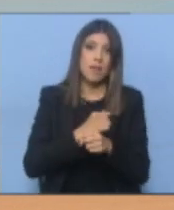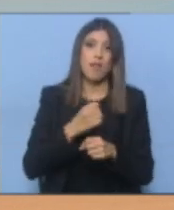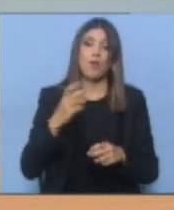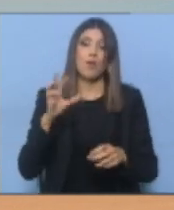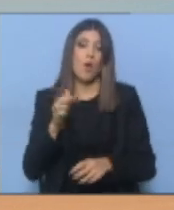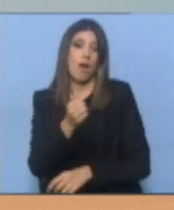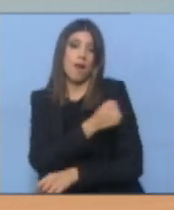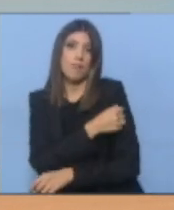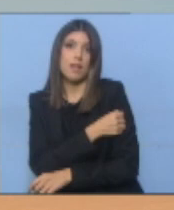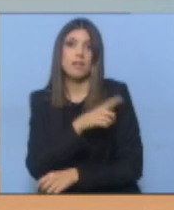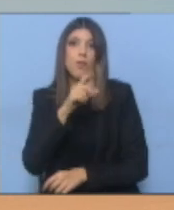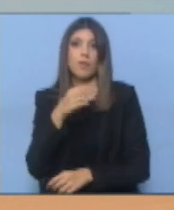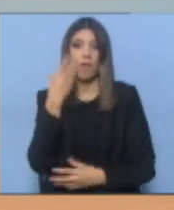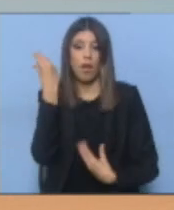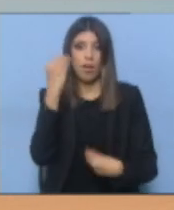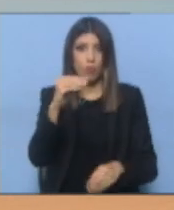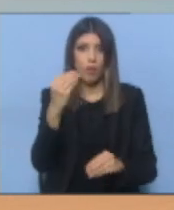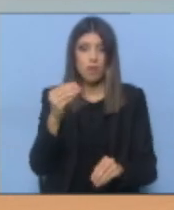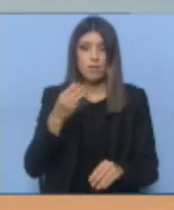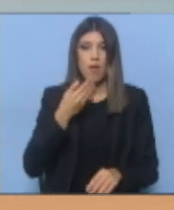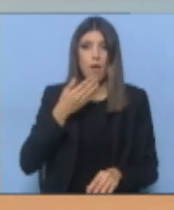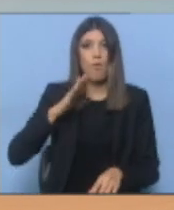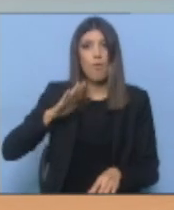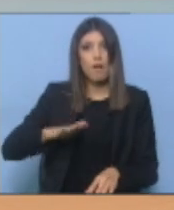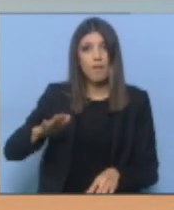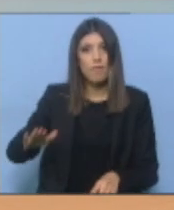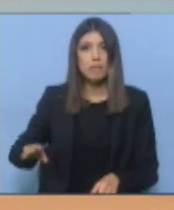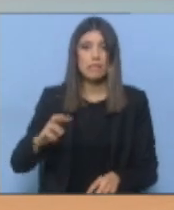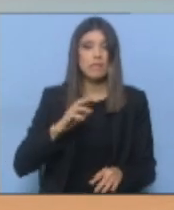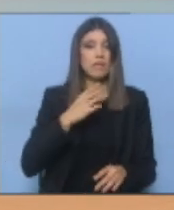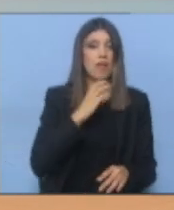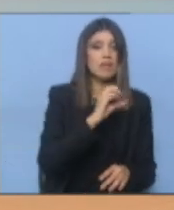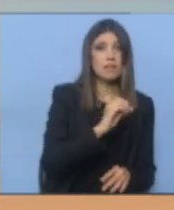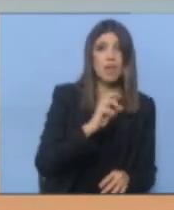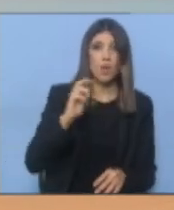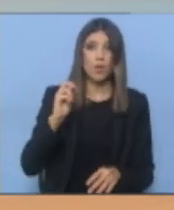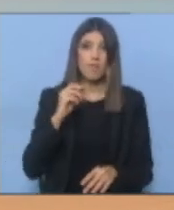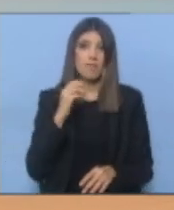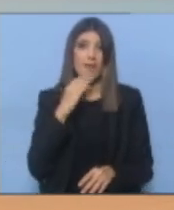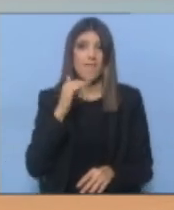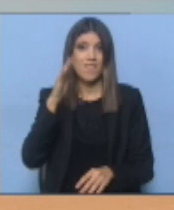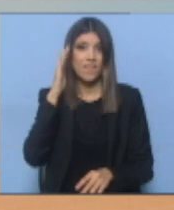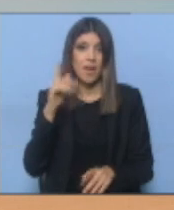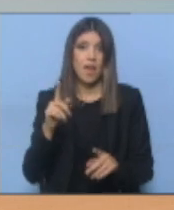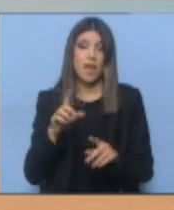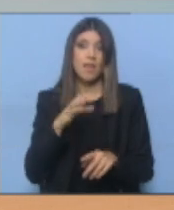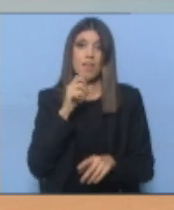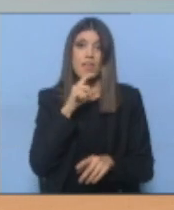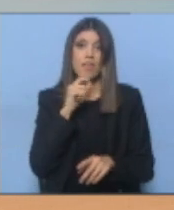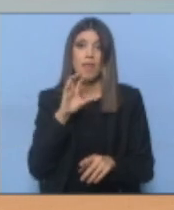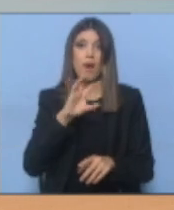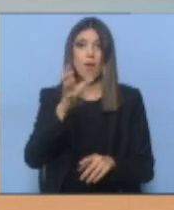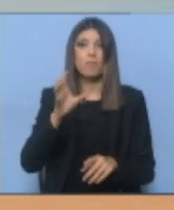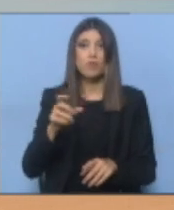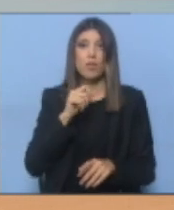educação materno-infantil, portanto, as crianças entre os 0 e os 3 anos. E depois foi dada a opção a cada país de escolher mais 2 áreas